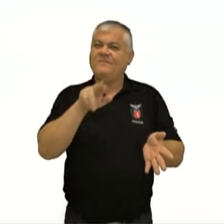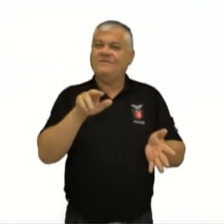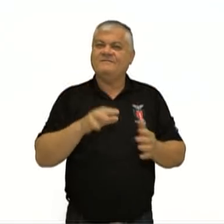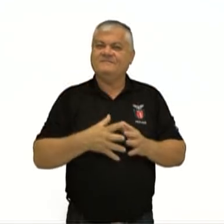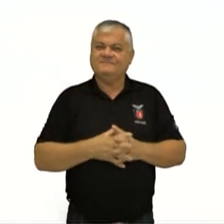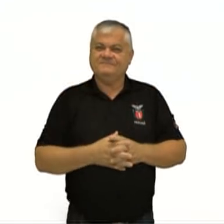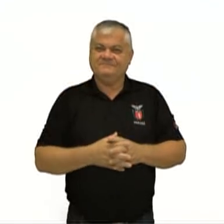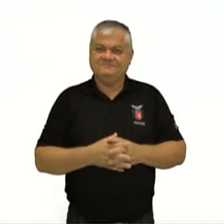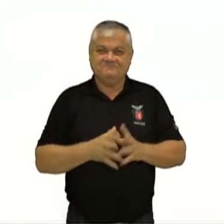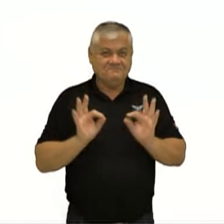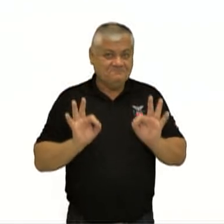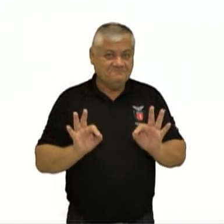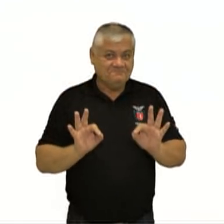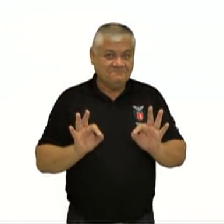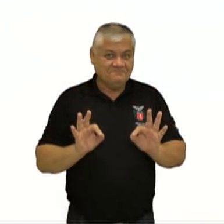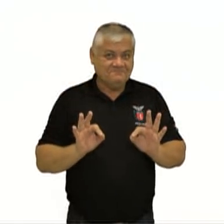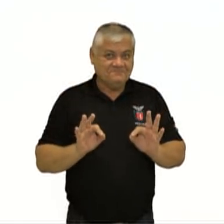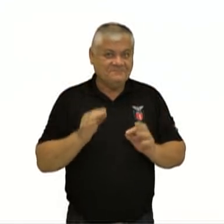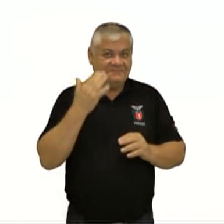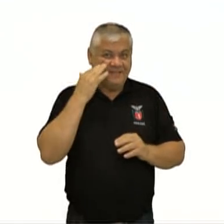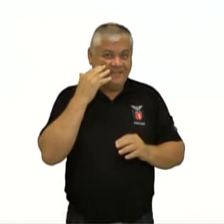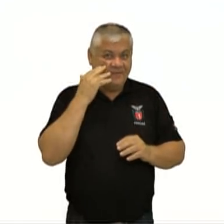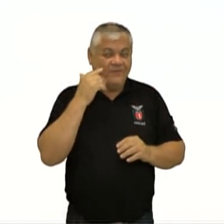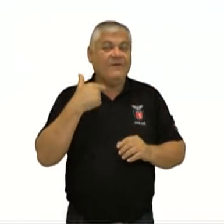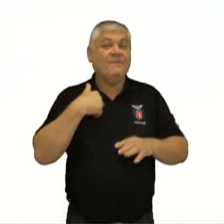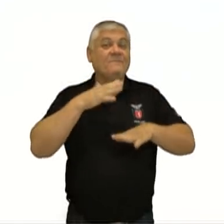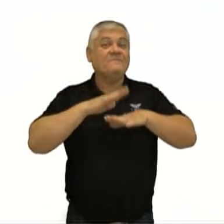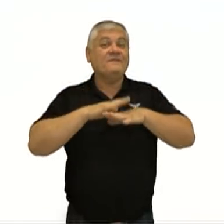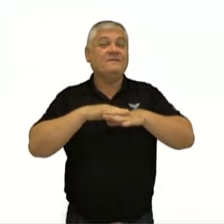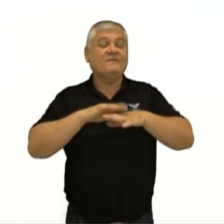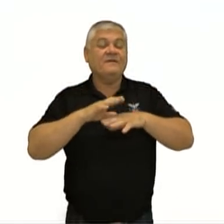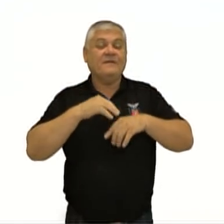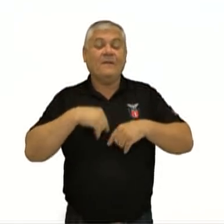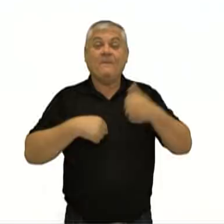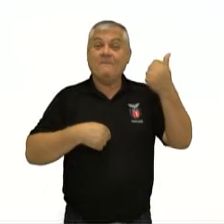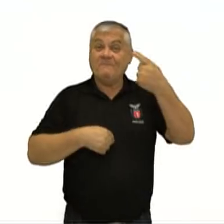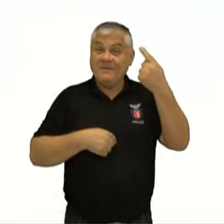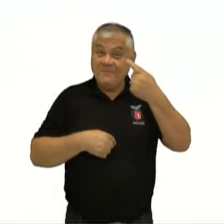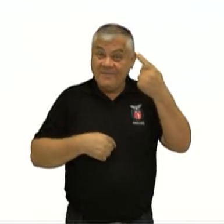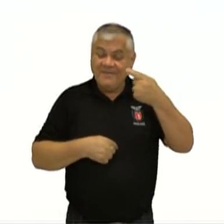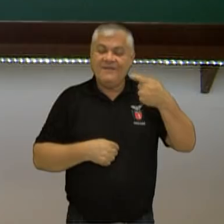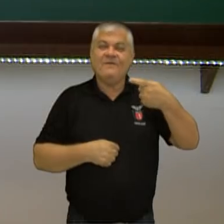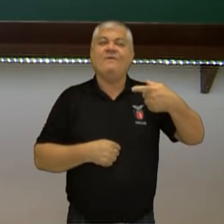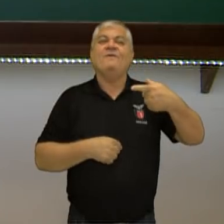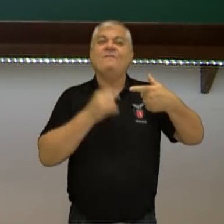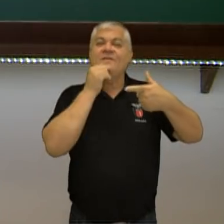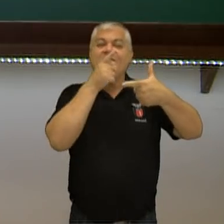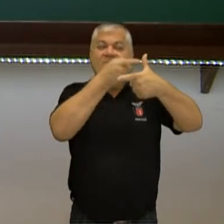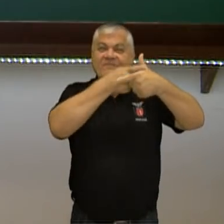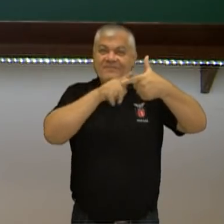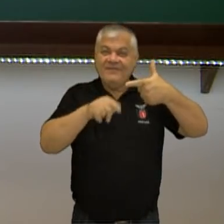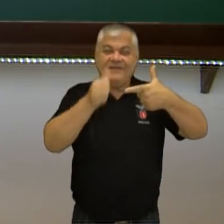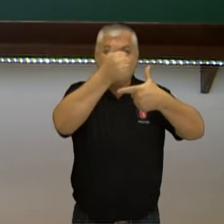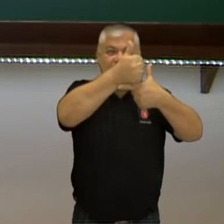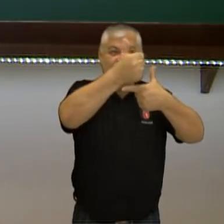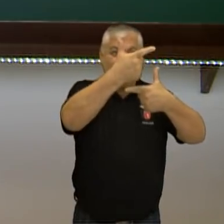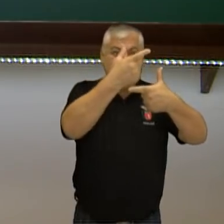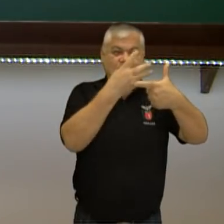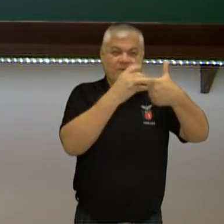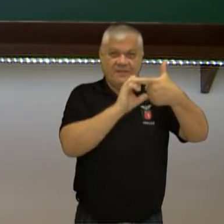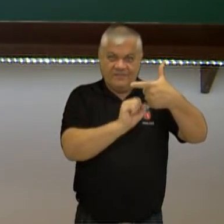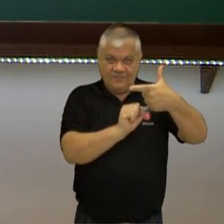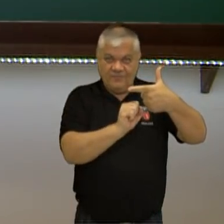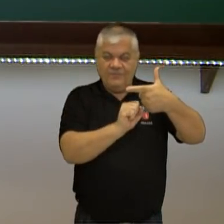48%. Então, o que eu fiz? Eu achei uma fração equivalente a 12/25 com o denominador